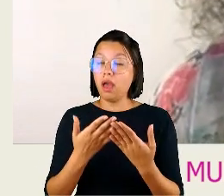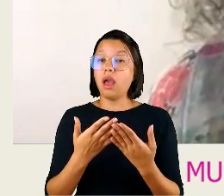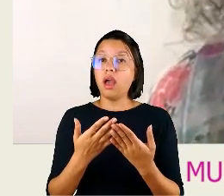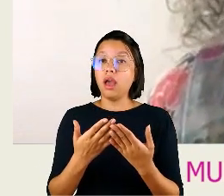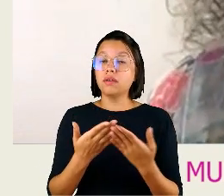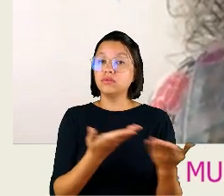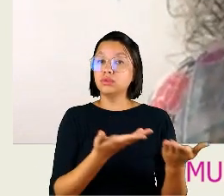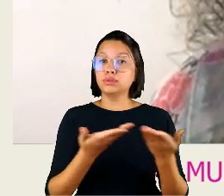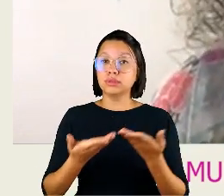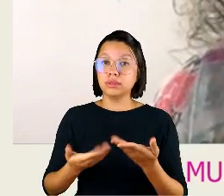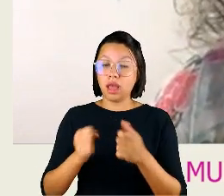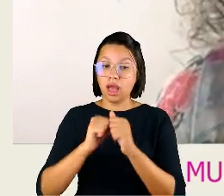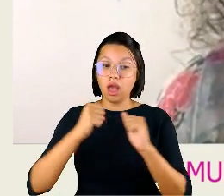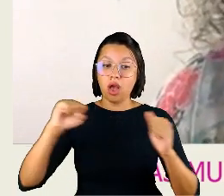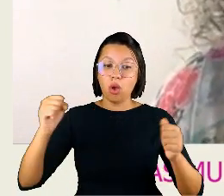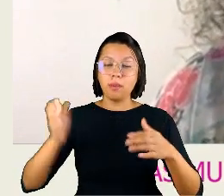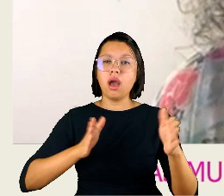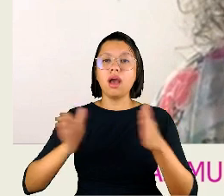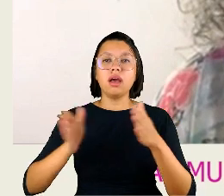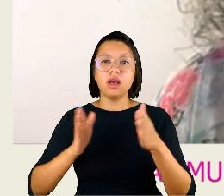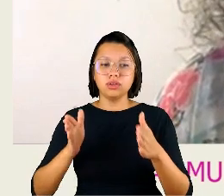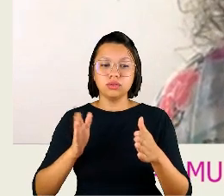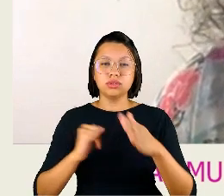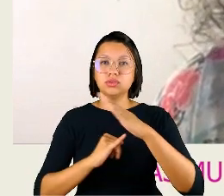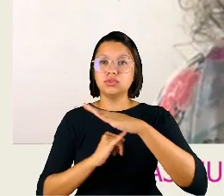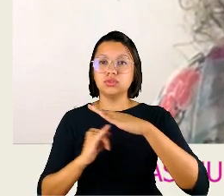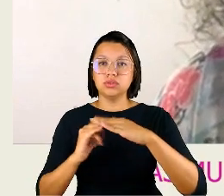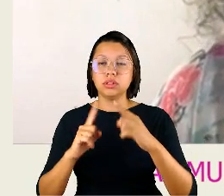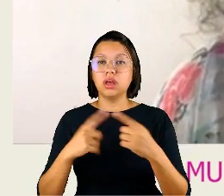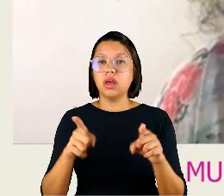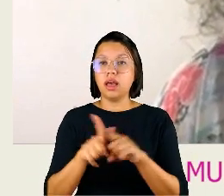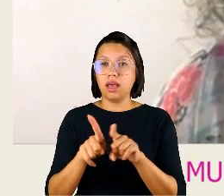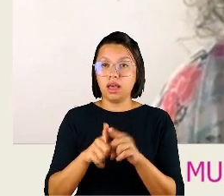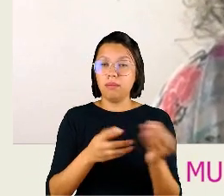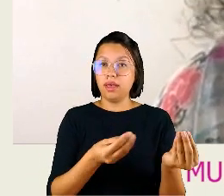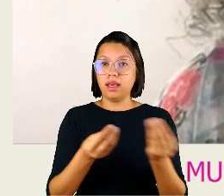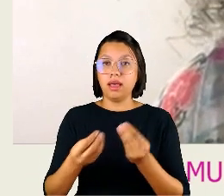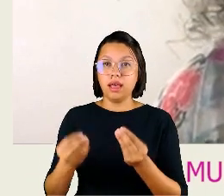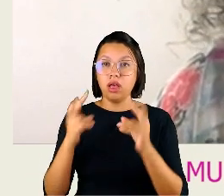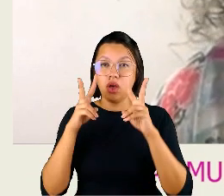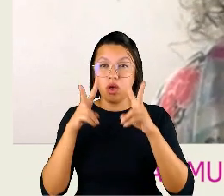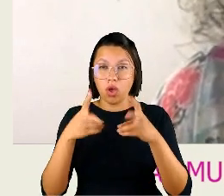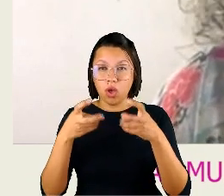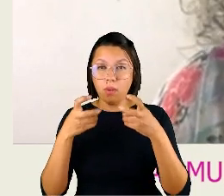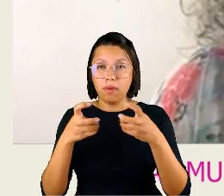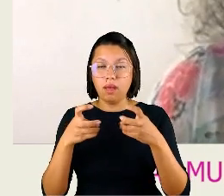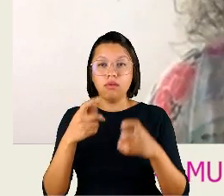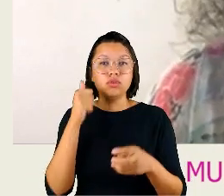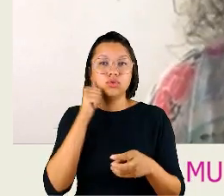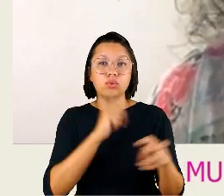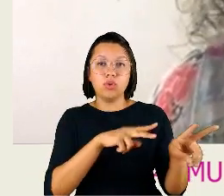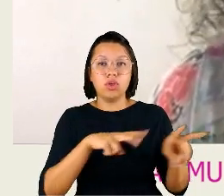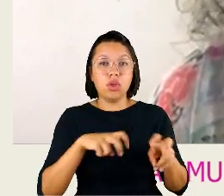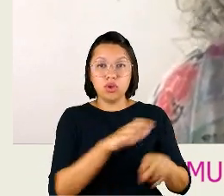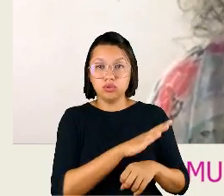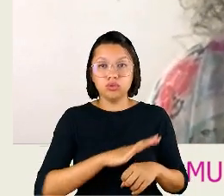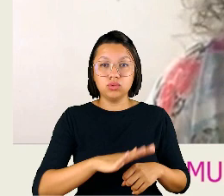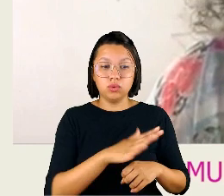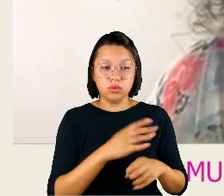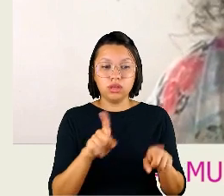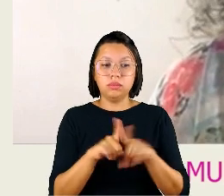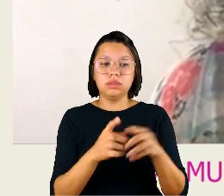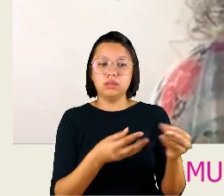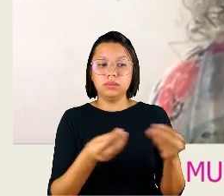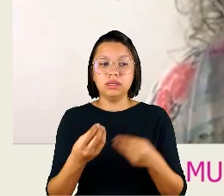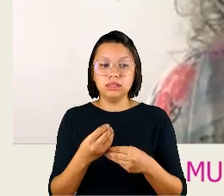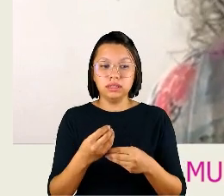assim, ampliando para a situação institucional, mas também trazendo a perspectiva de mulheres do campo, e aí eu também trago a